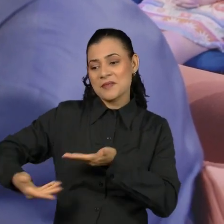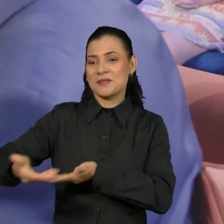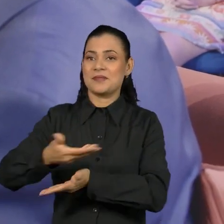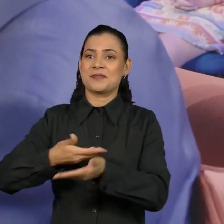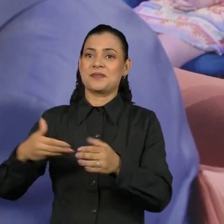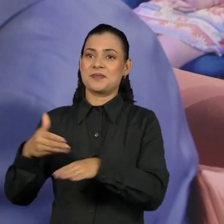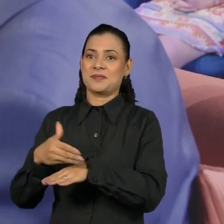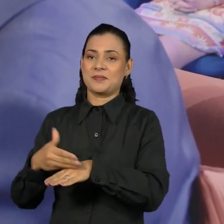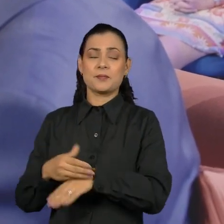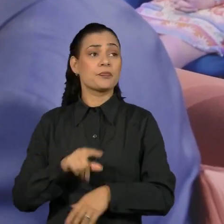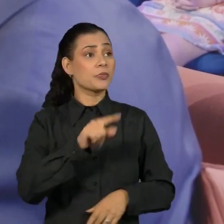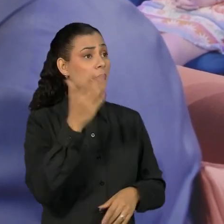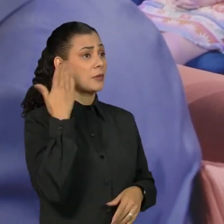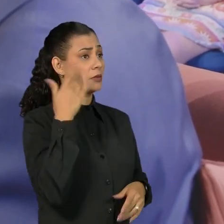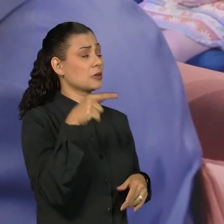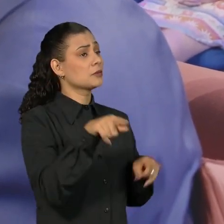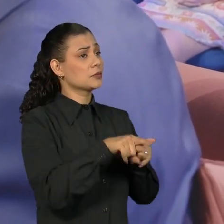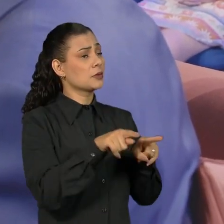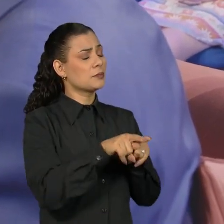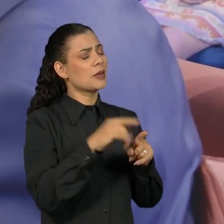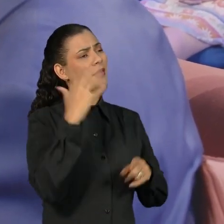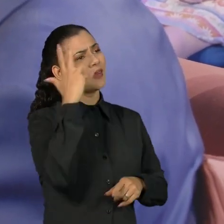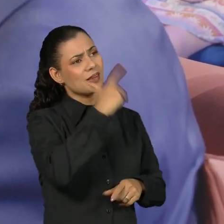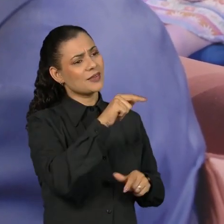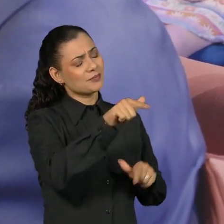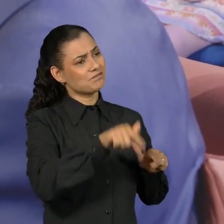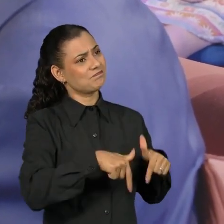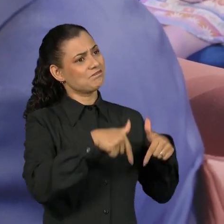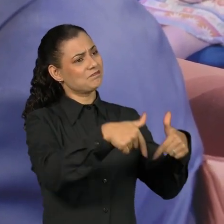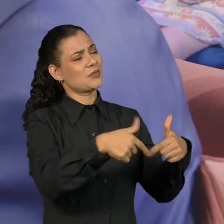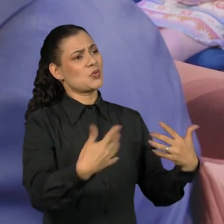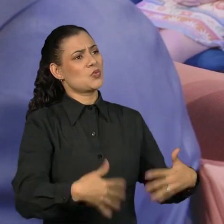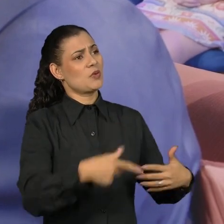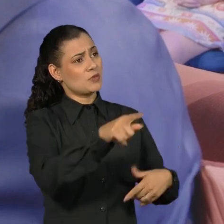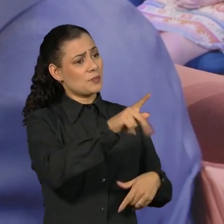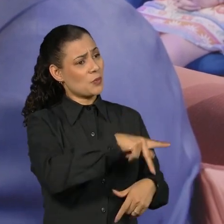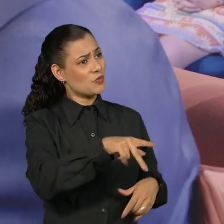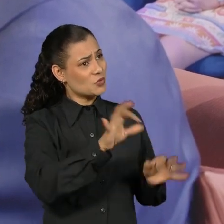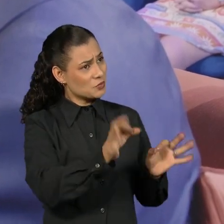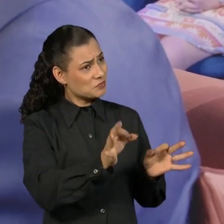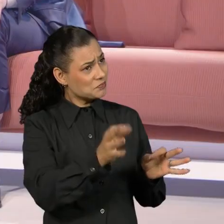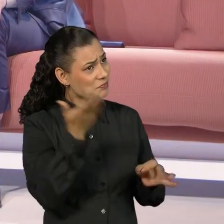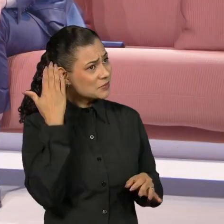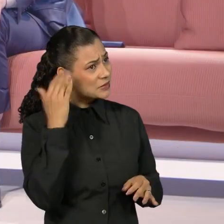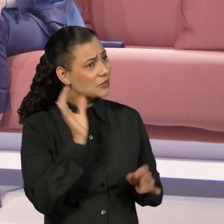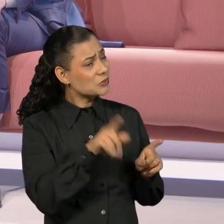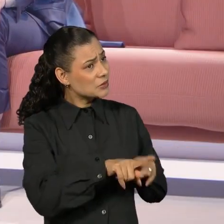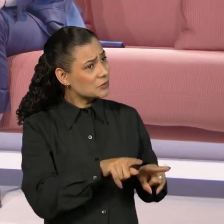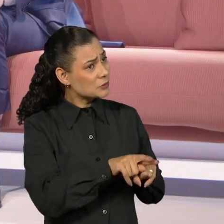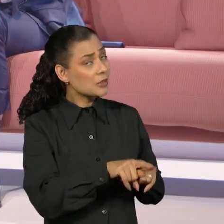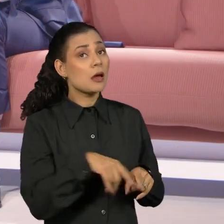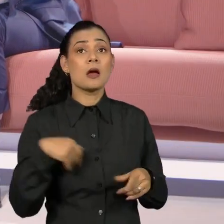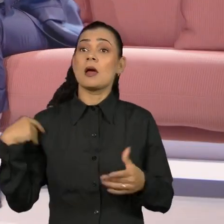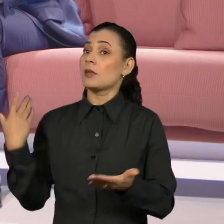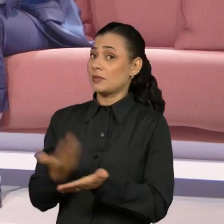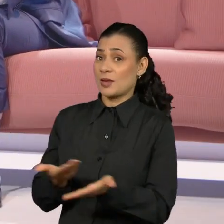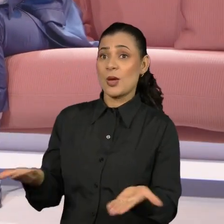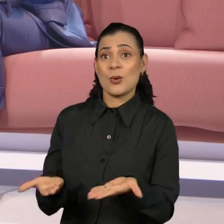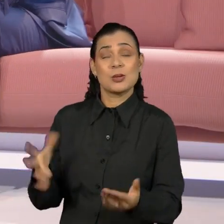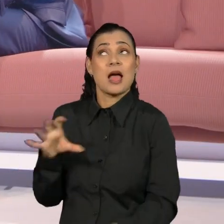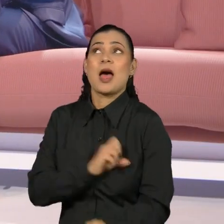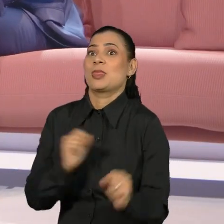política, você teve uma outra vocação que é linda, notável, que é de professor. E até hoje adoro,